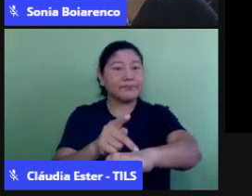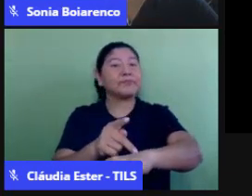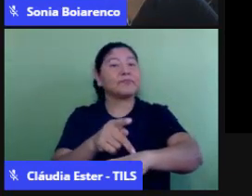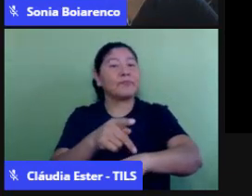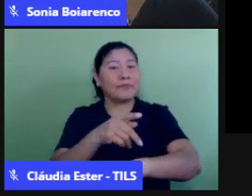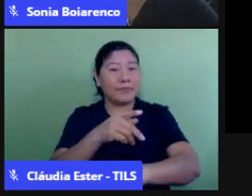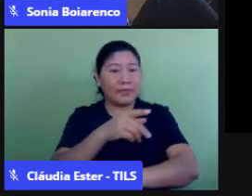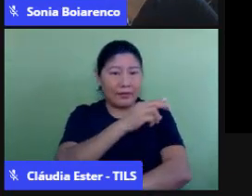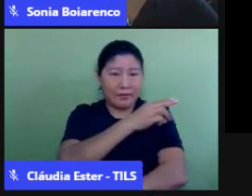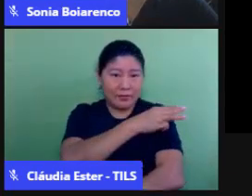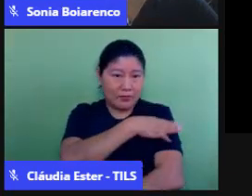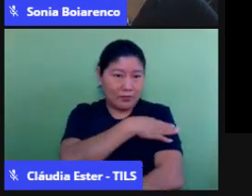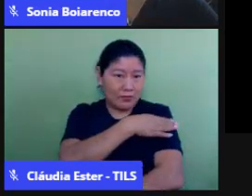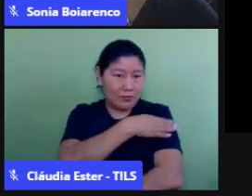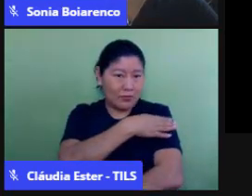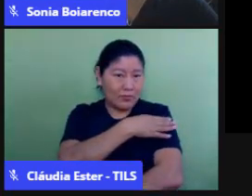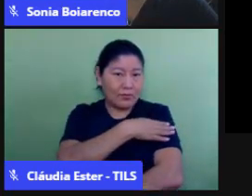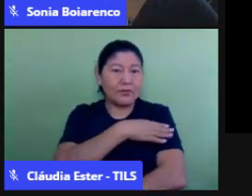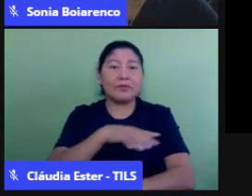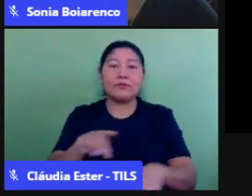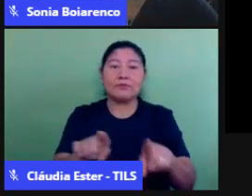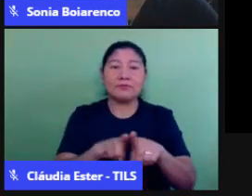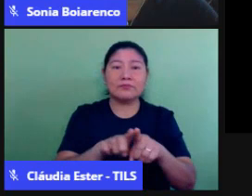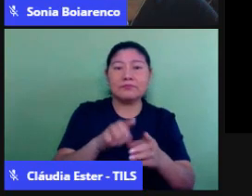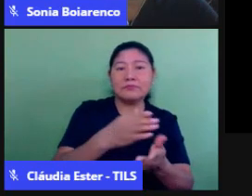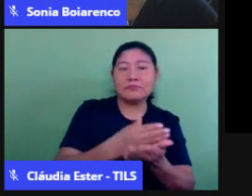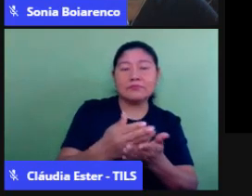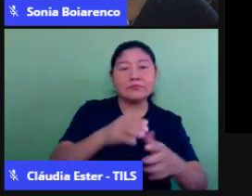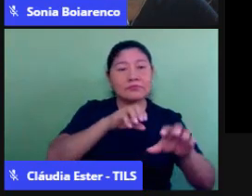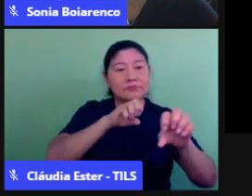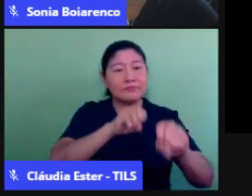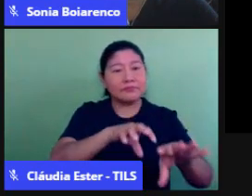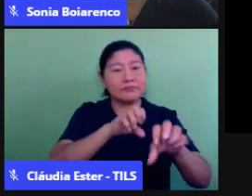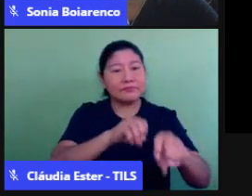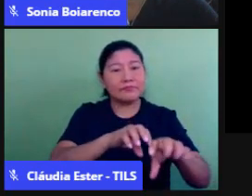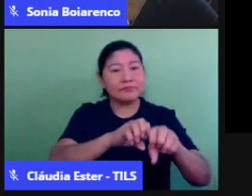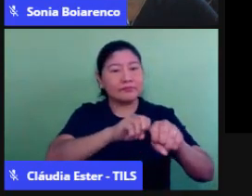título Do ensino remoto ao ensino híbrido,